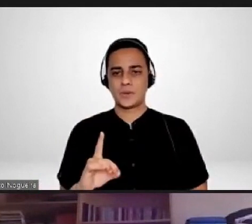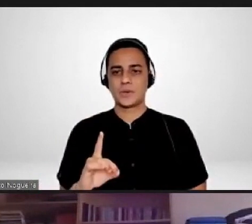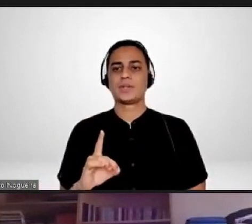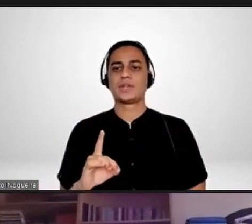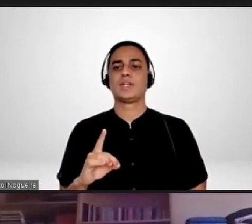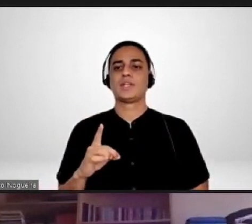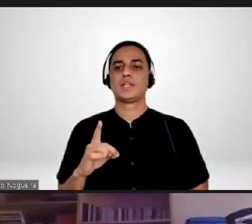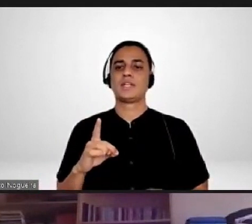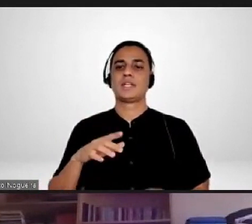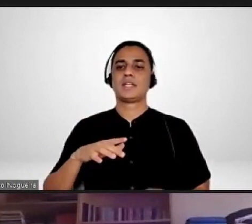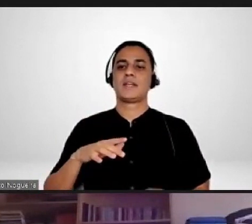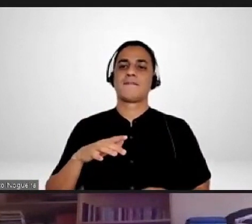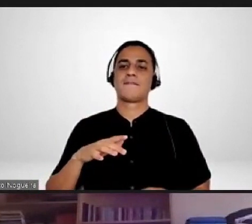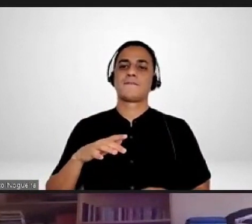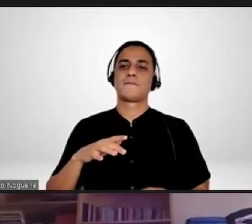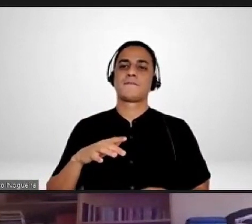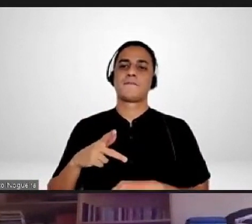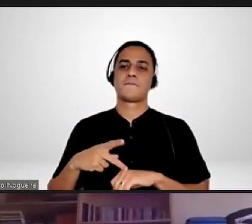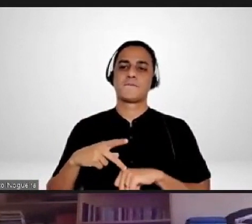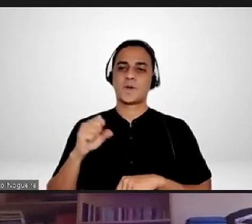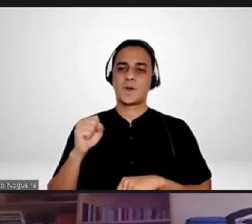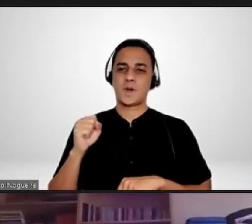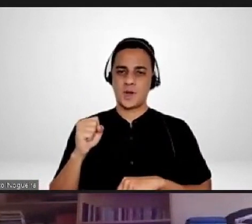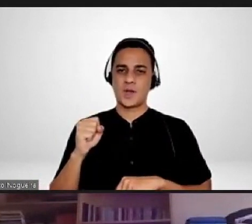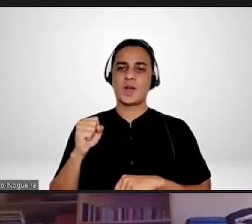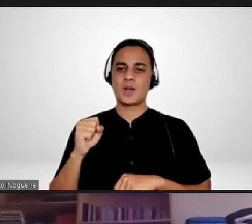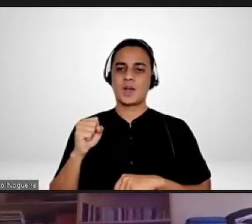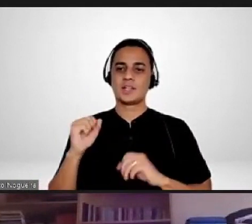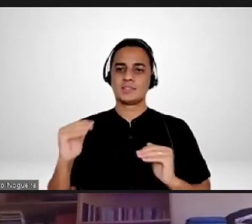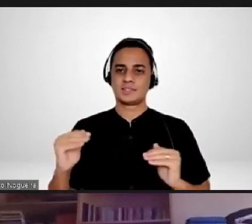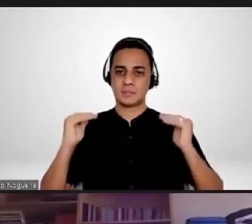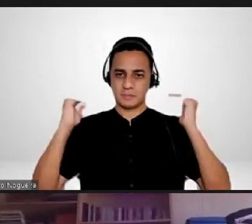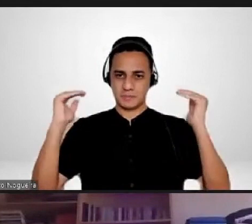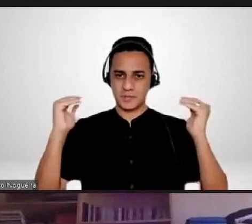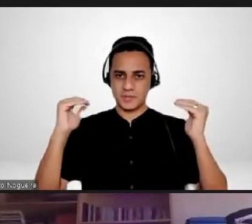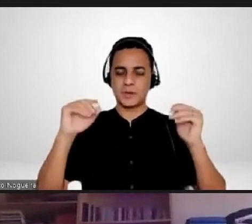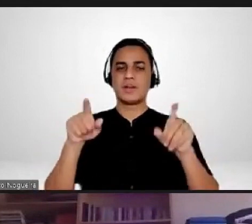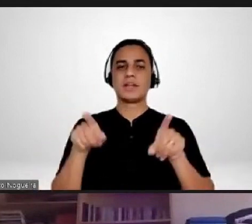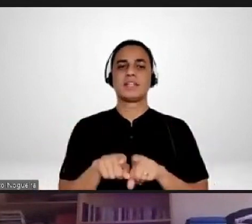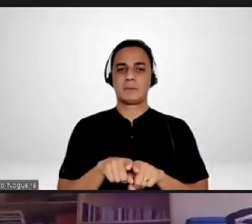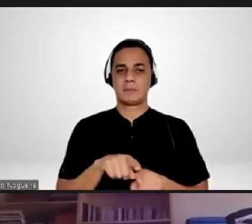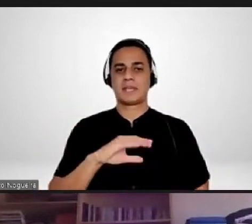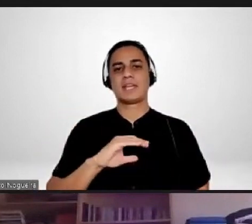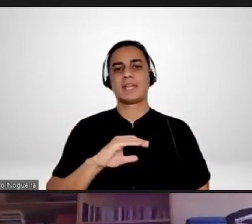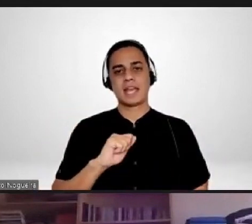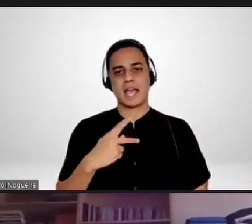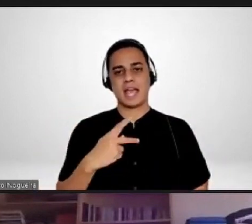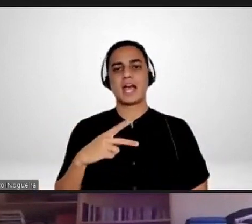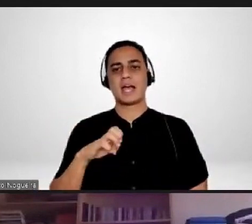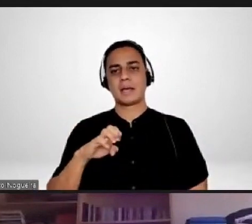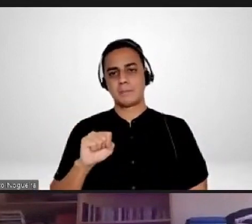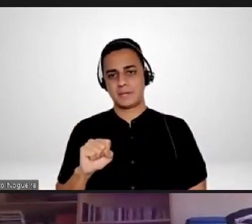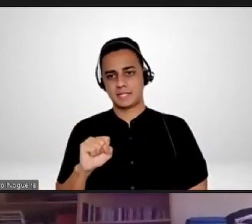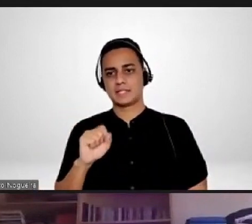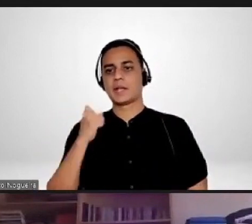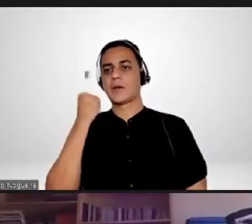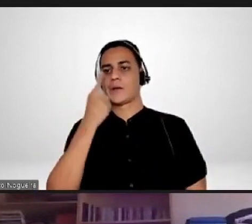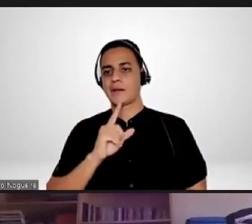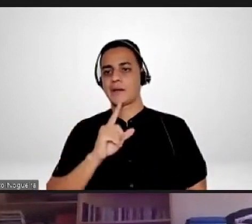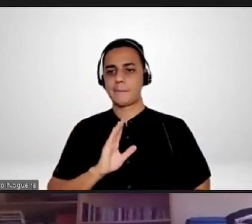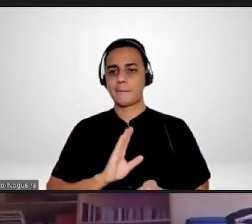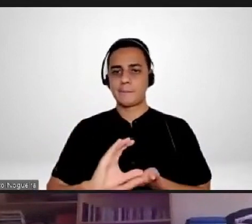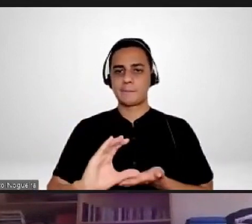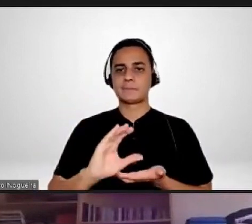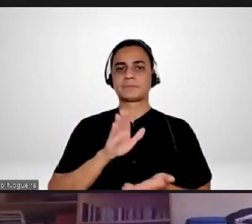do aperfeiçoamento do pessoal de nível superior, a CAPES, que está, inclusive, possibilitando a produção